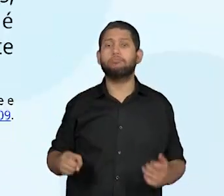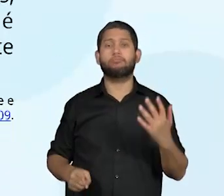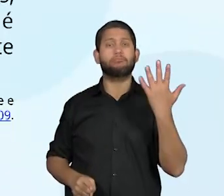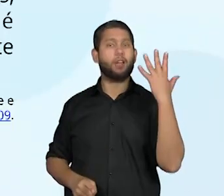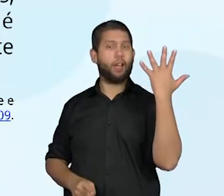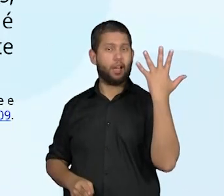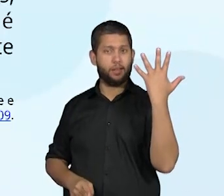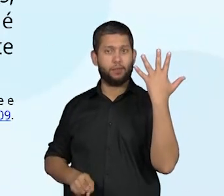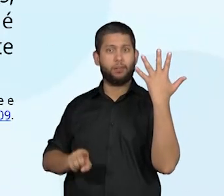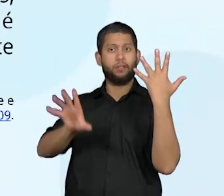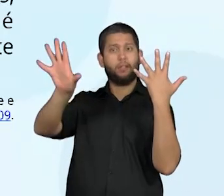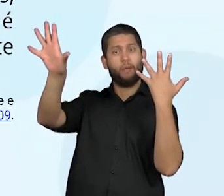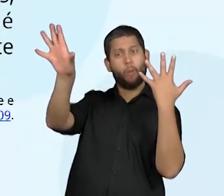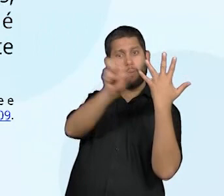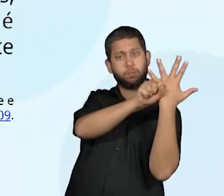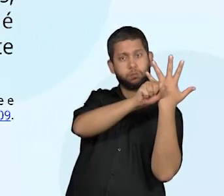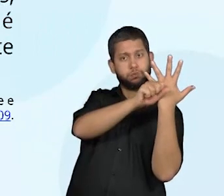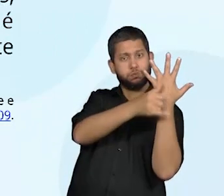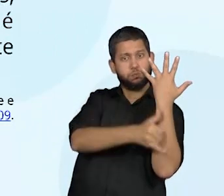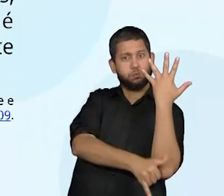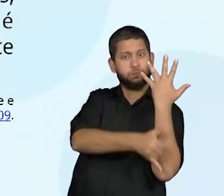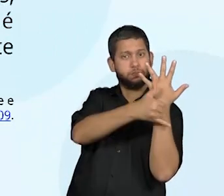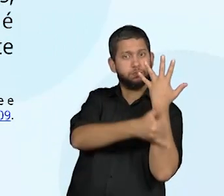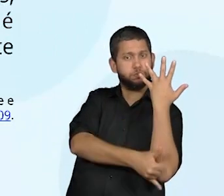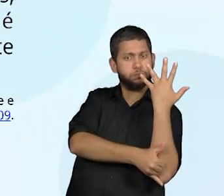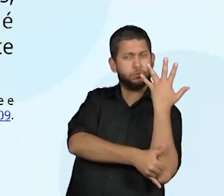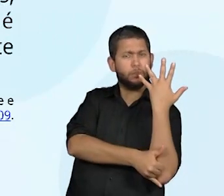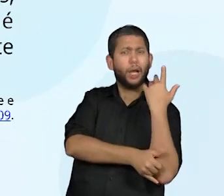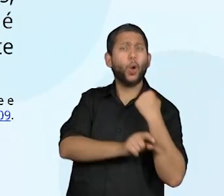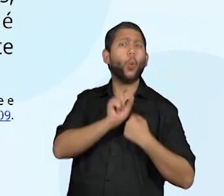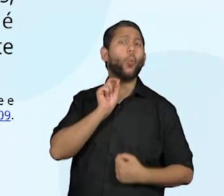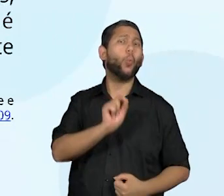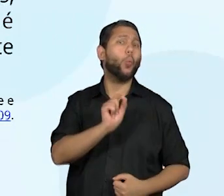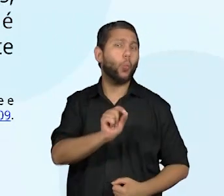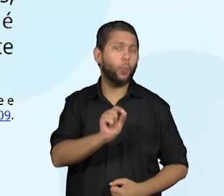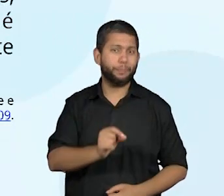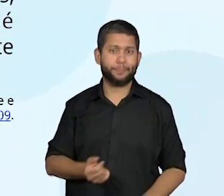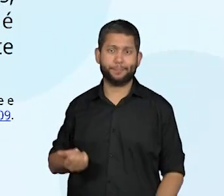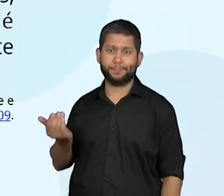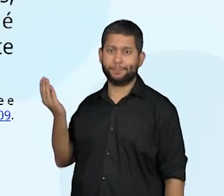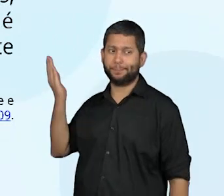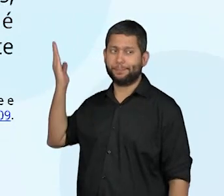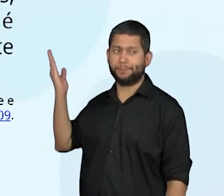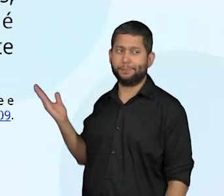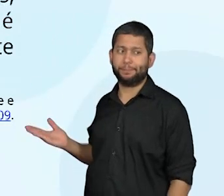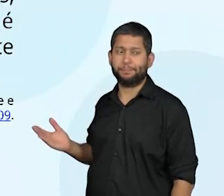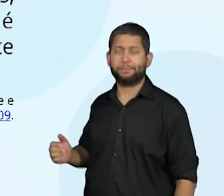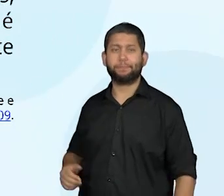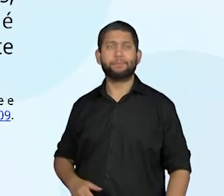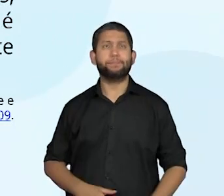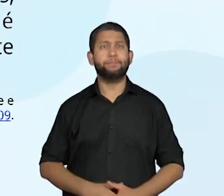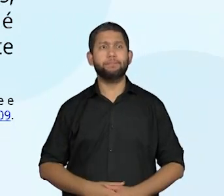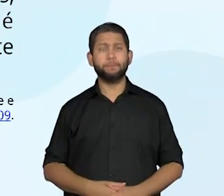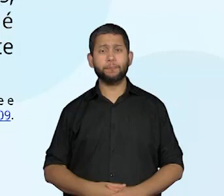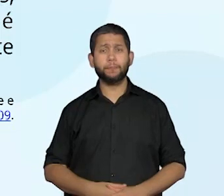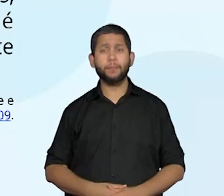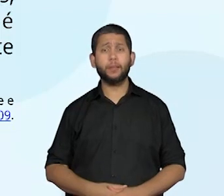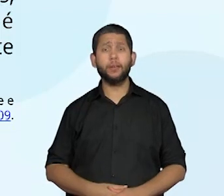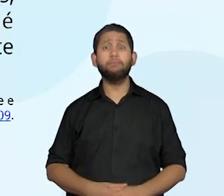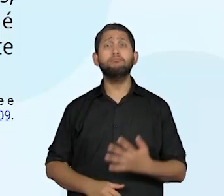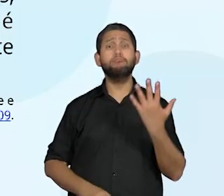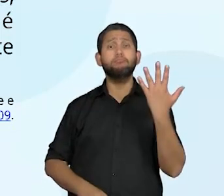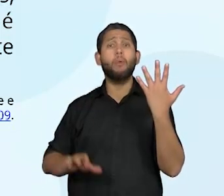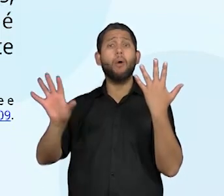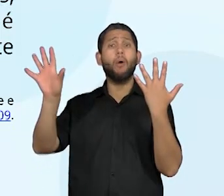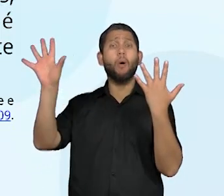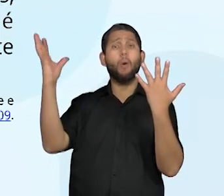lá para ler o texto sobre a fotossíntese. Vocês vão ler junto comigo,